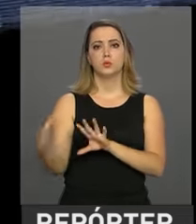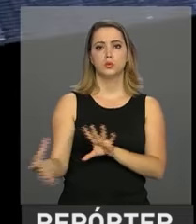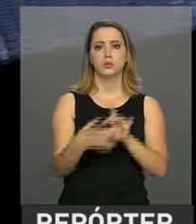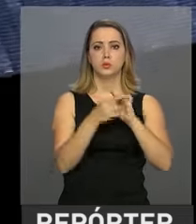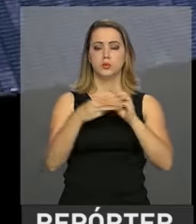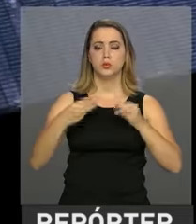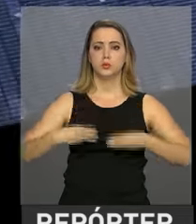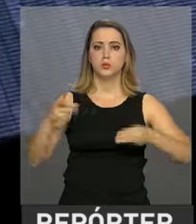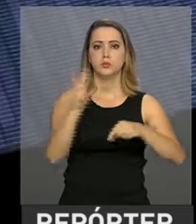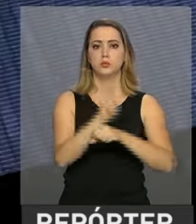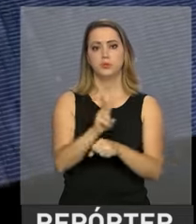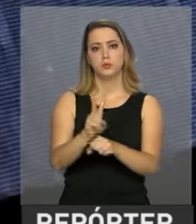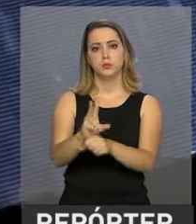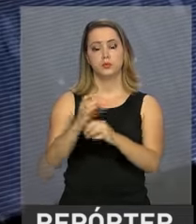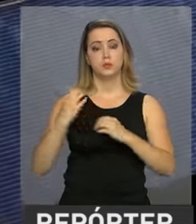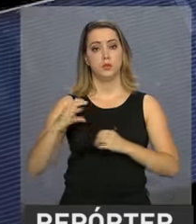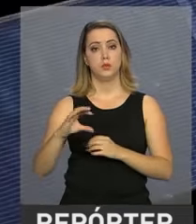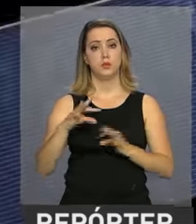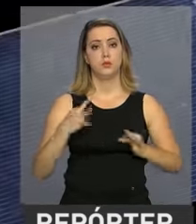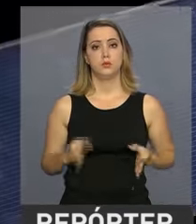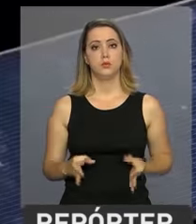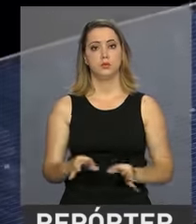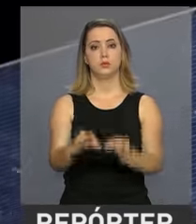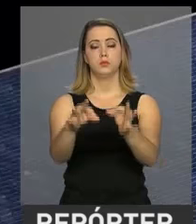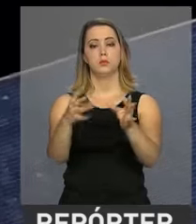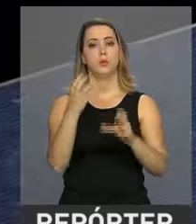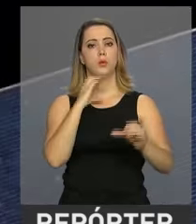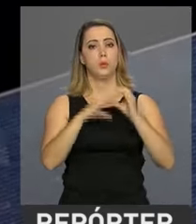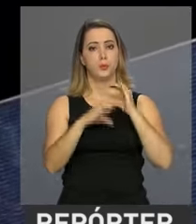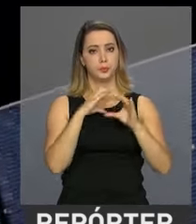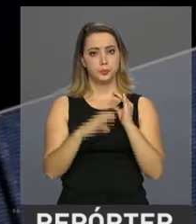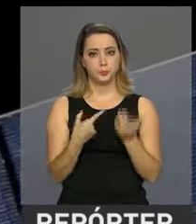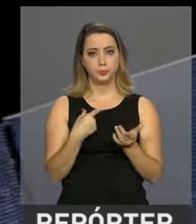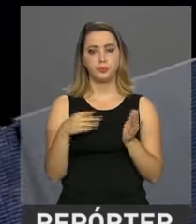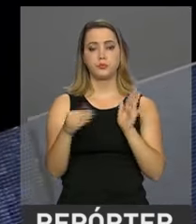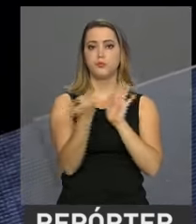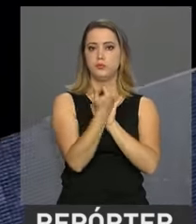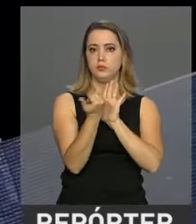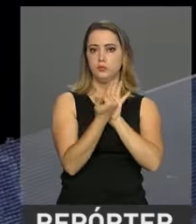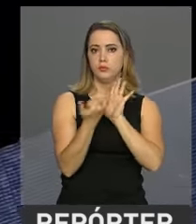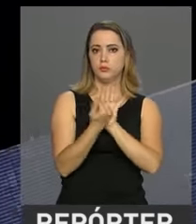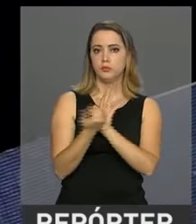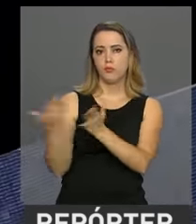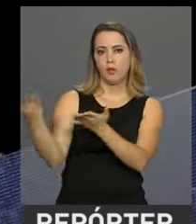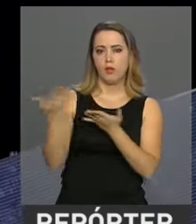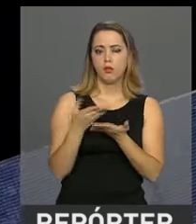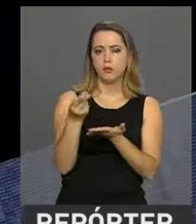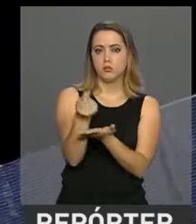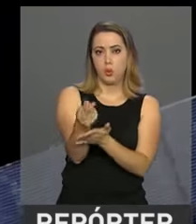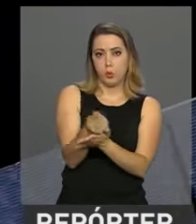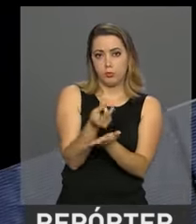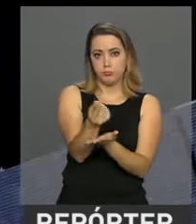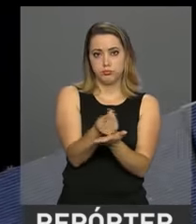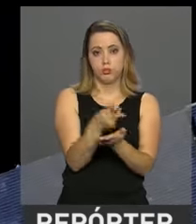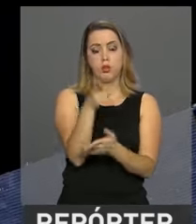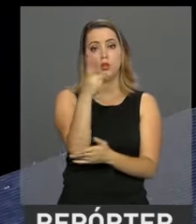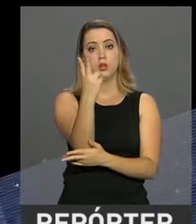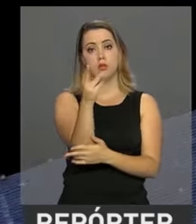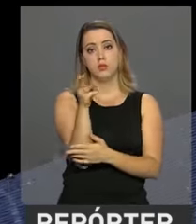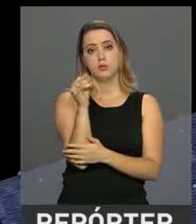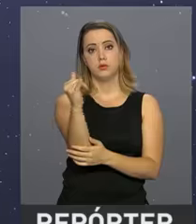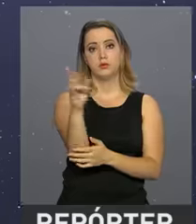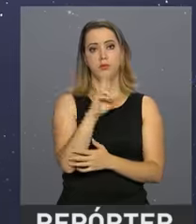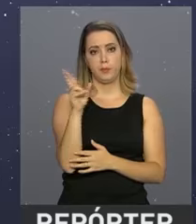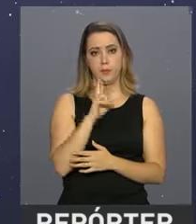os Ministérios da Defesa e da Ciência, Tecnologia, Inovações e Comunicações, o projeto recebeu investimentos de cerca de 2 bilhões de